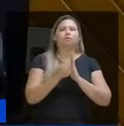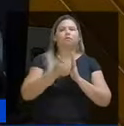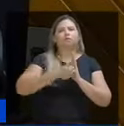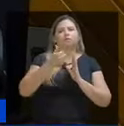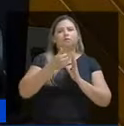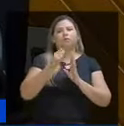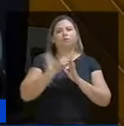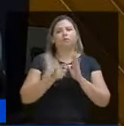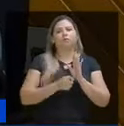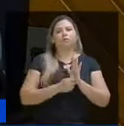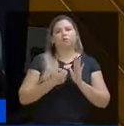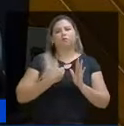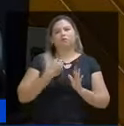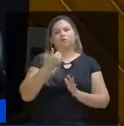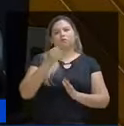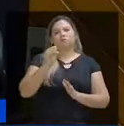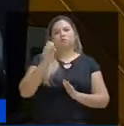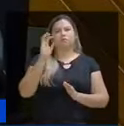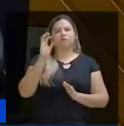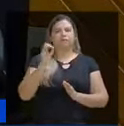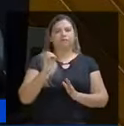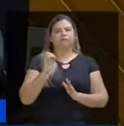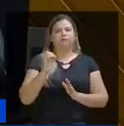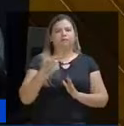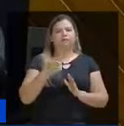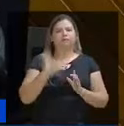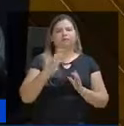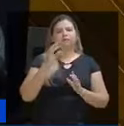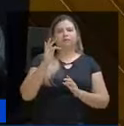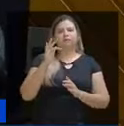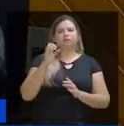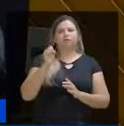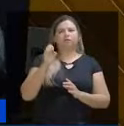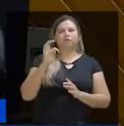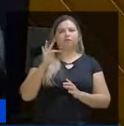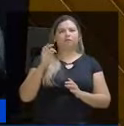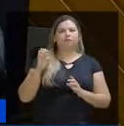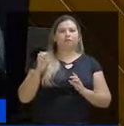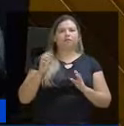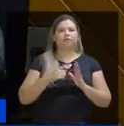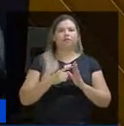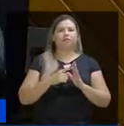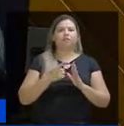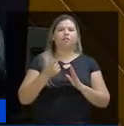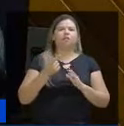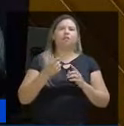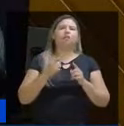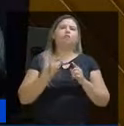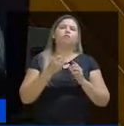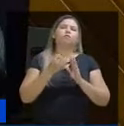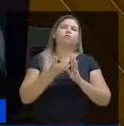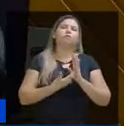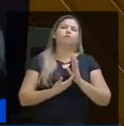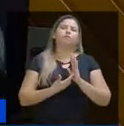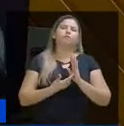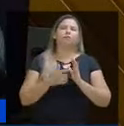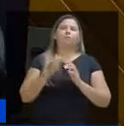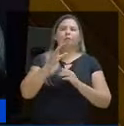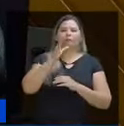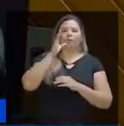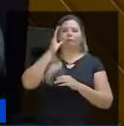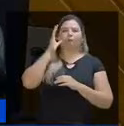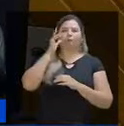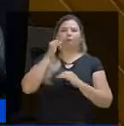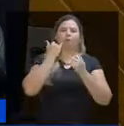artigo 80 da resolução do TSE 23.607, que trata das consequências da ausência de prestação de contas